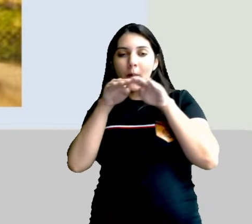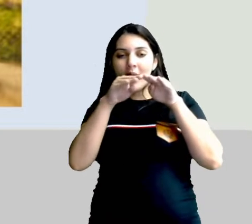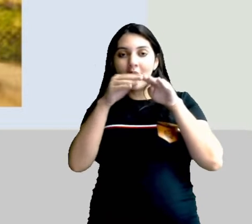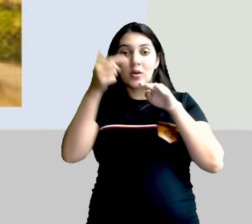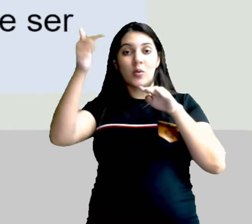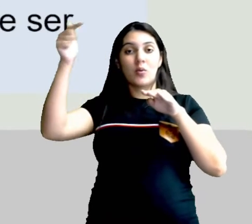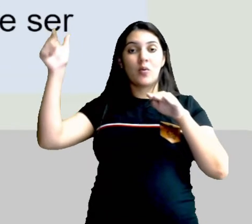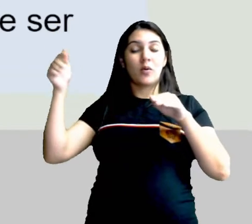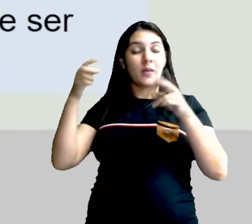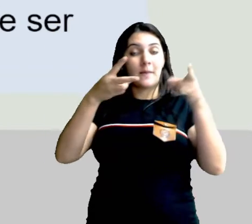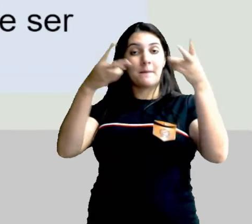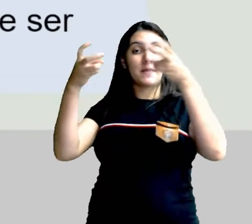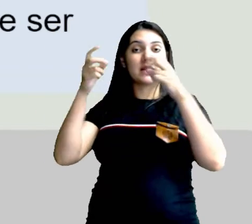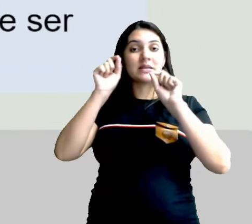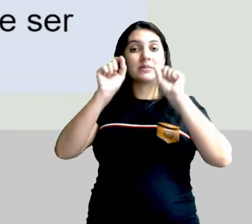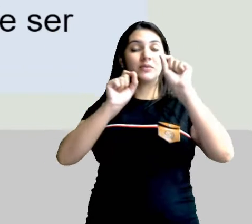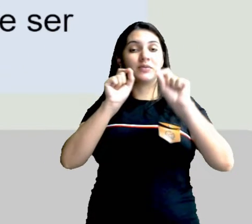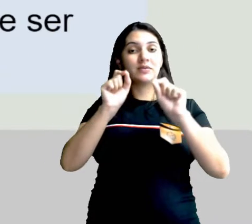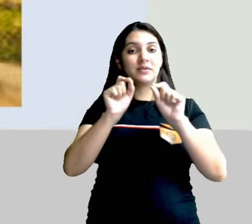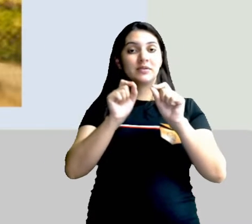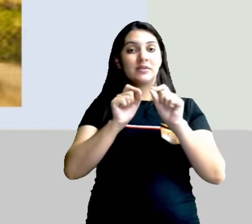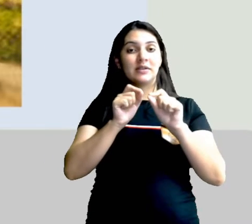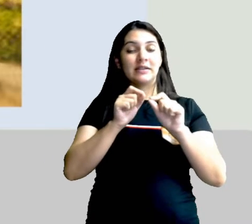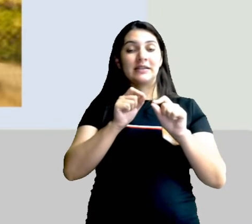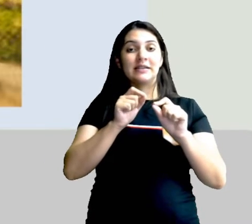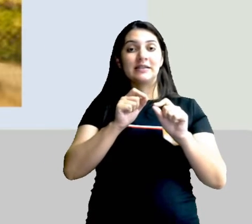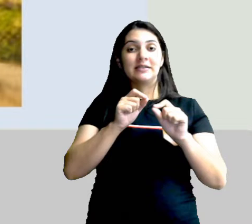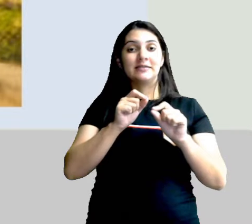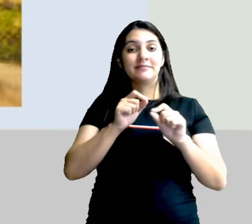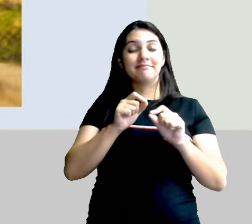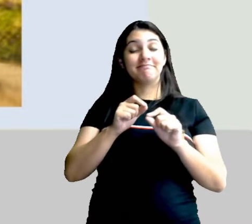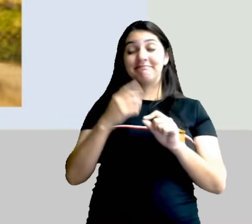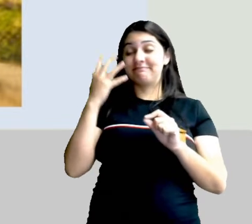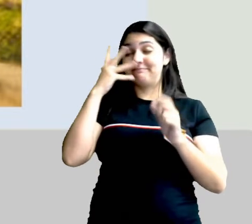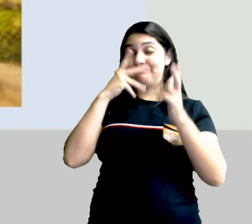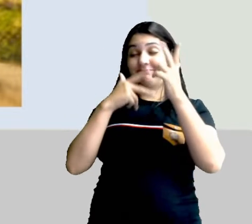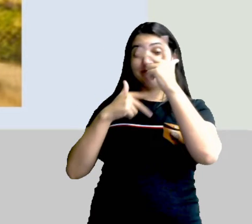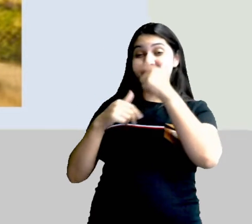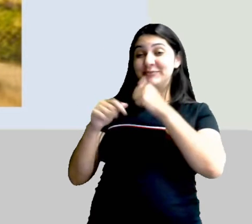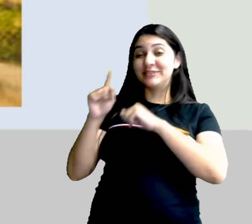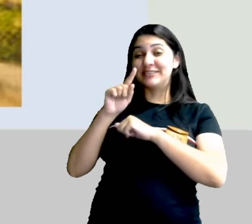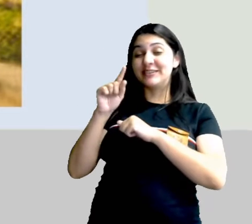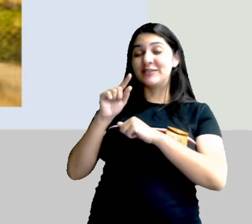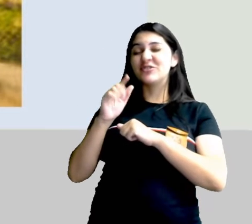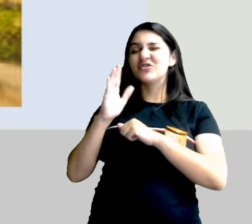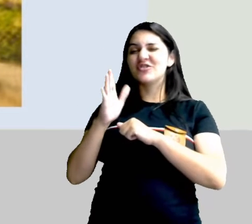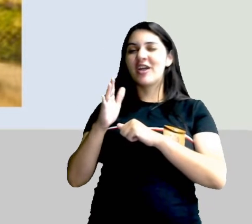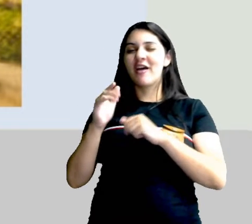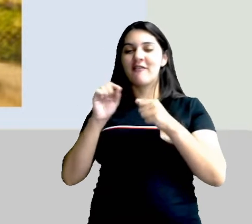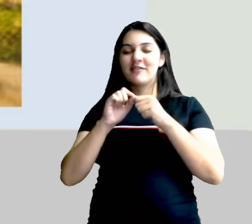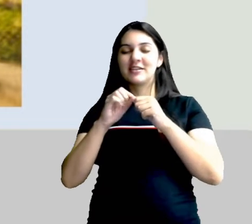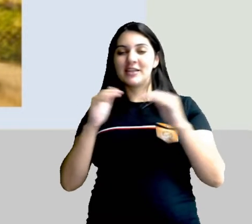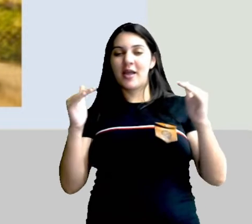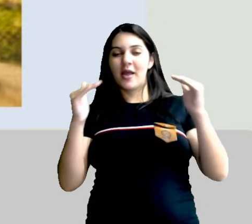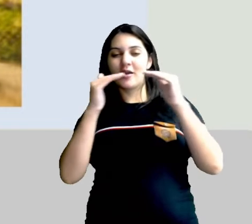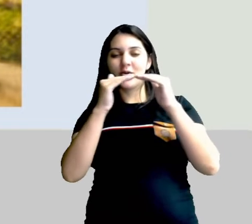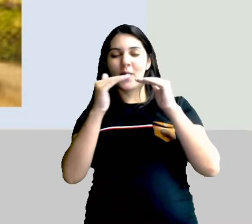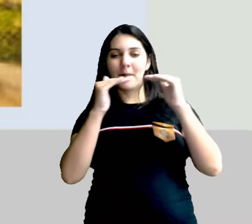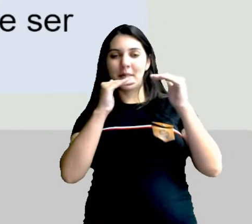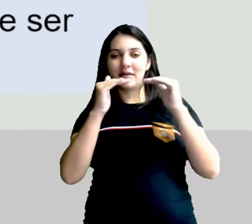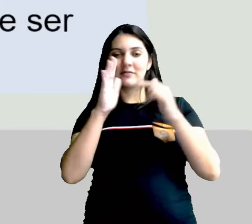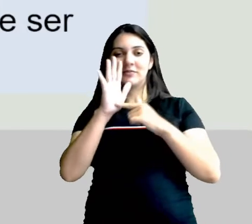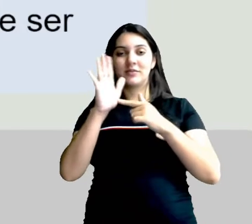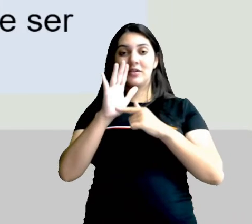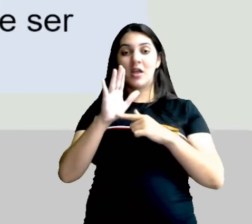outros, a gente vai perceber que ele não é tão bonito assim. Já eu vou fazer uma comparação aqui, vou mostrar. Então,